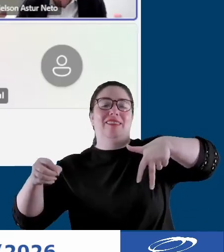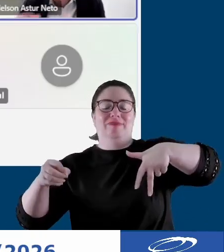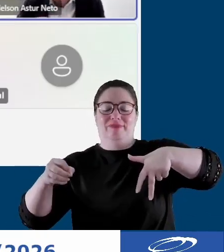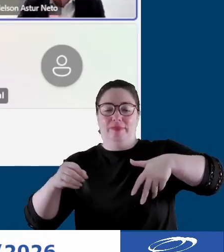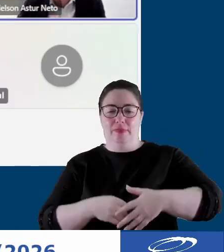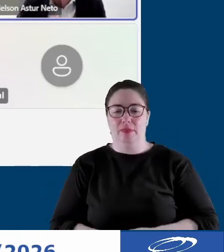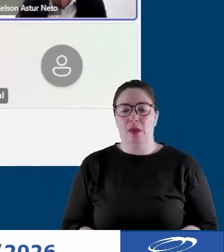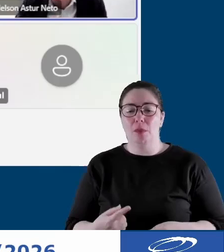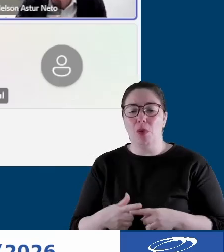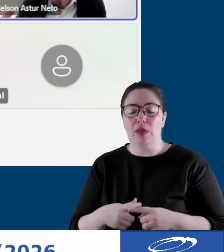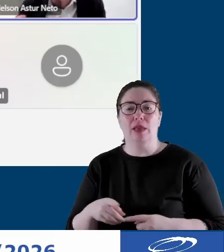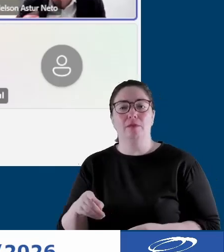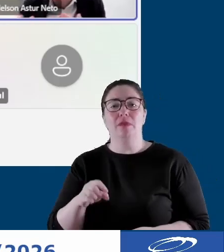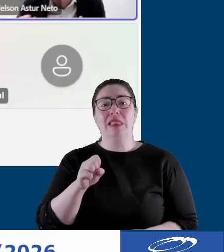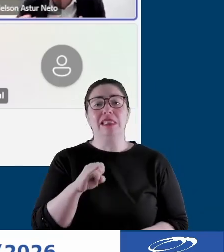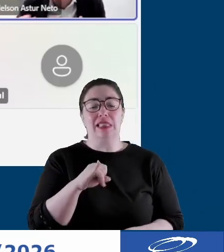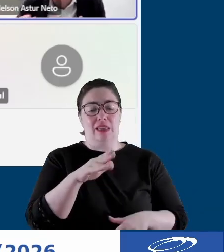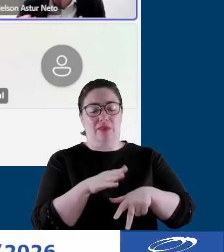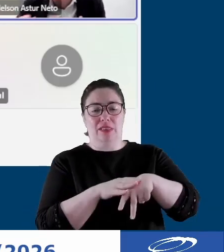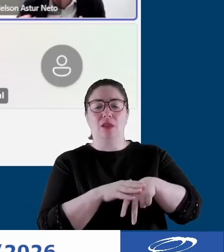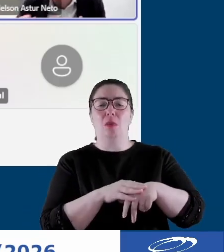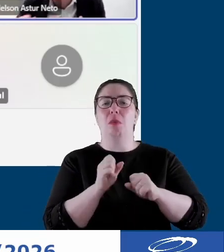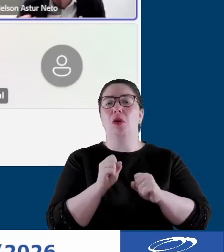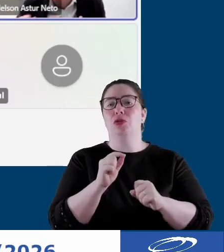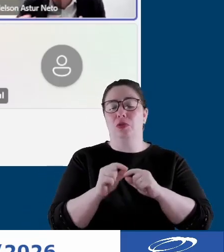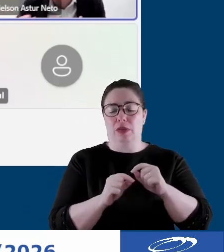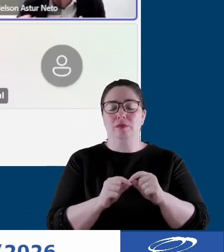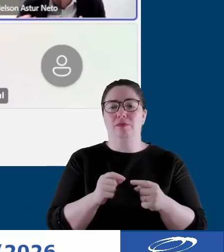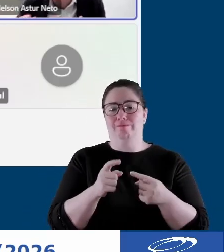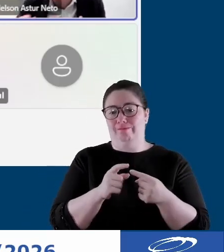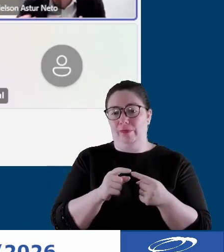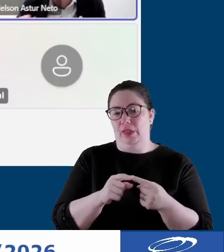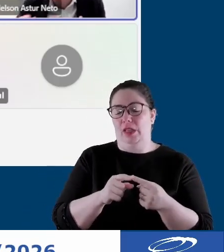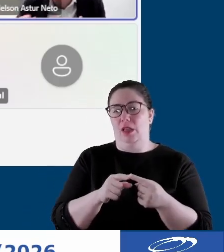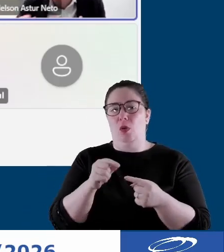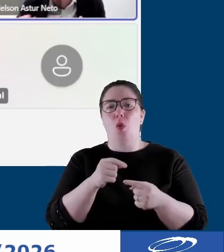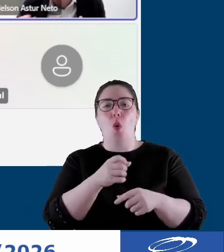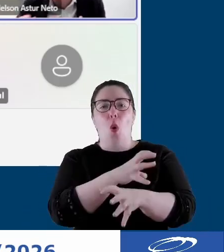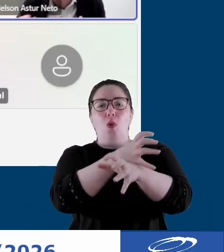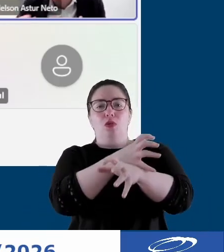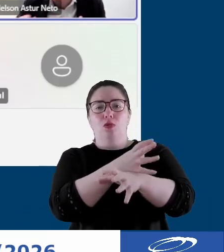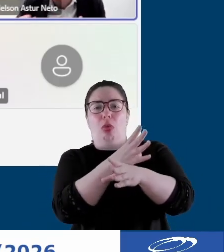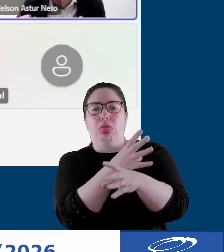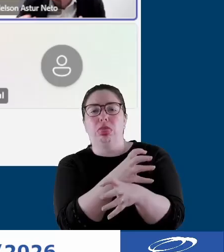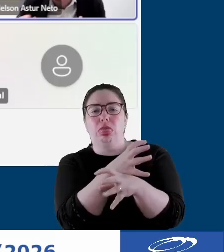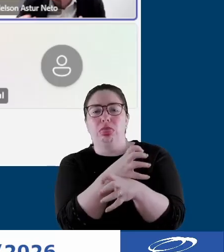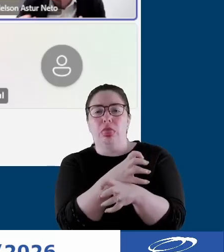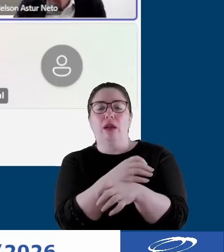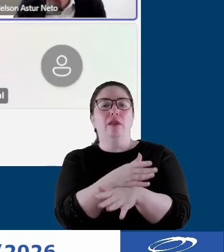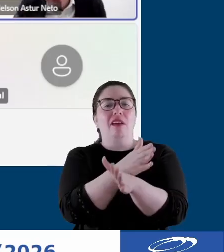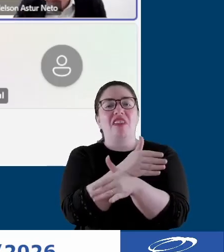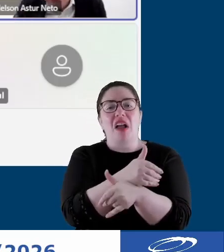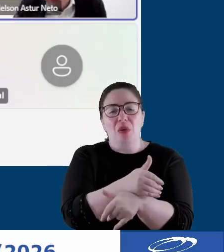do suporte vertebral, colapso de toda a sua montagem, né, com os implantes, luxação da